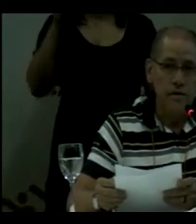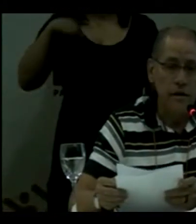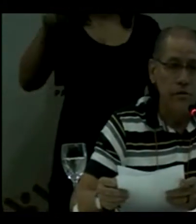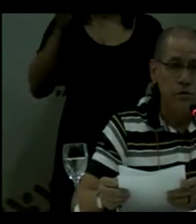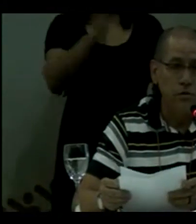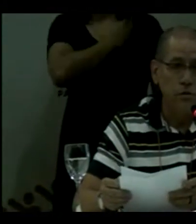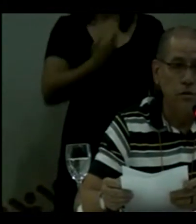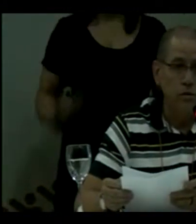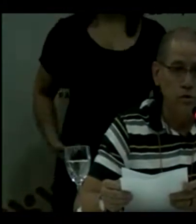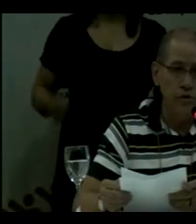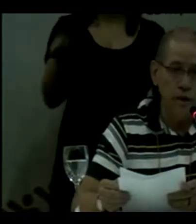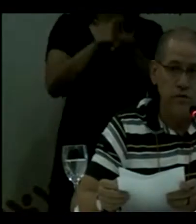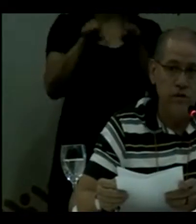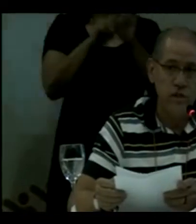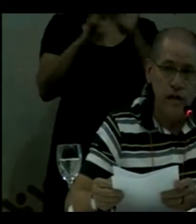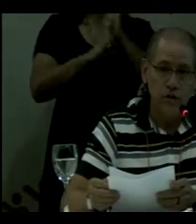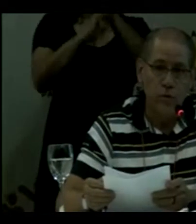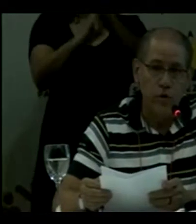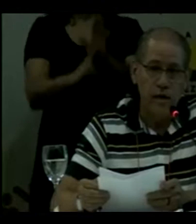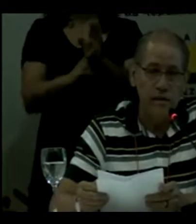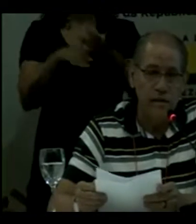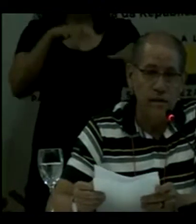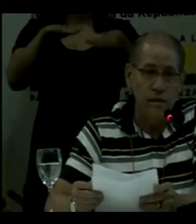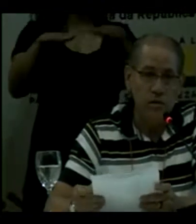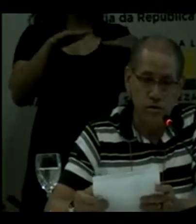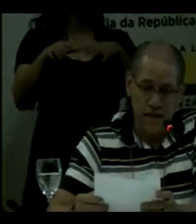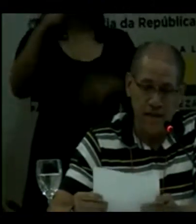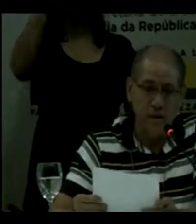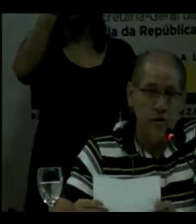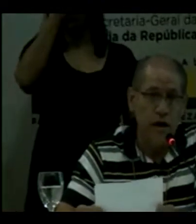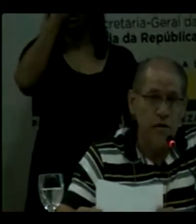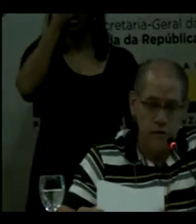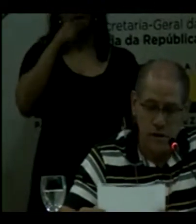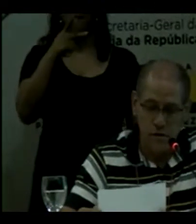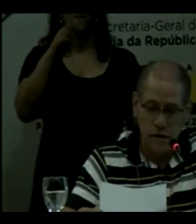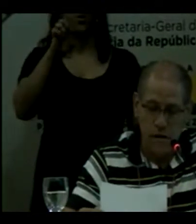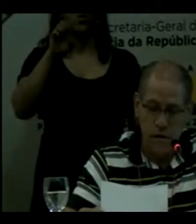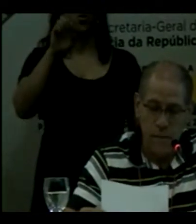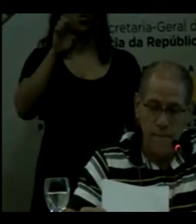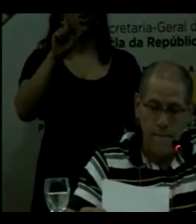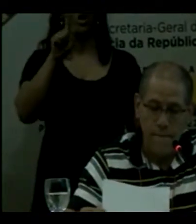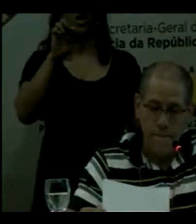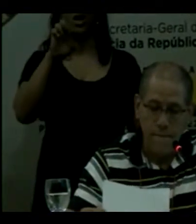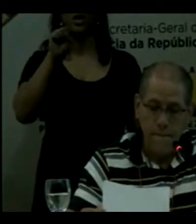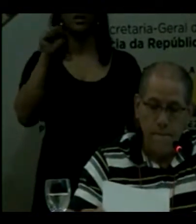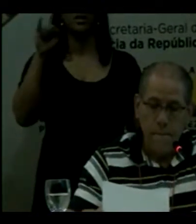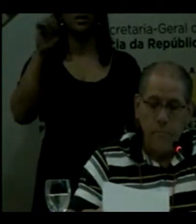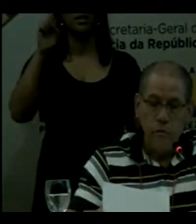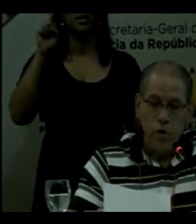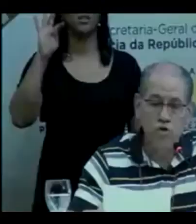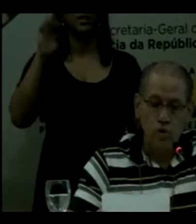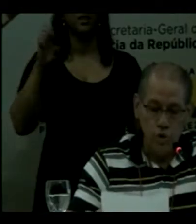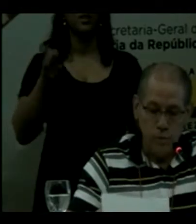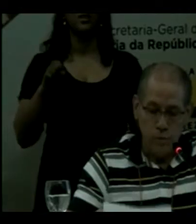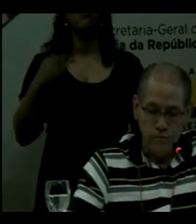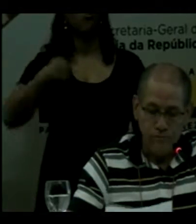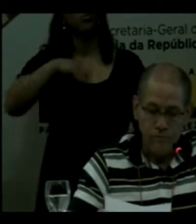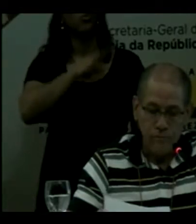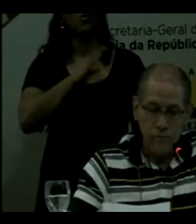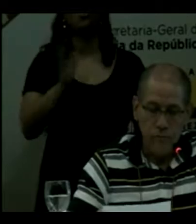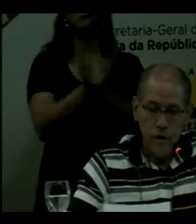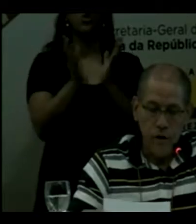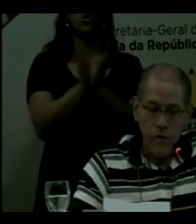também represento o Movimento Evangélico Progressista como secretário-geral nacional. Nosso